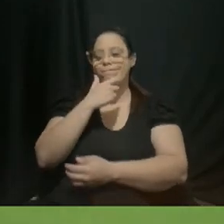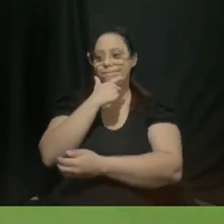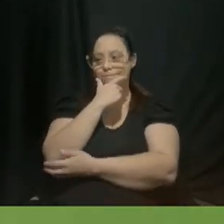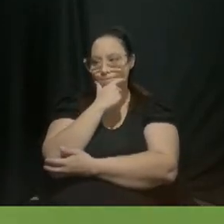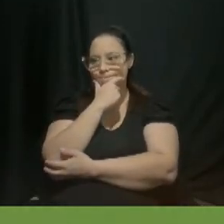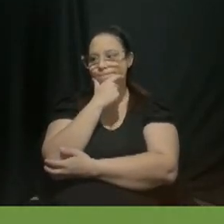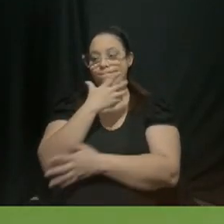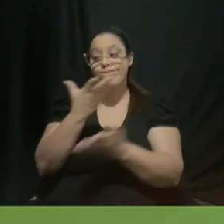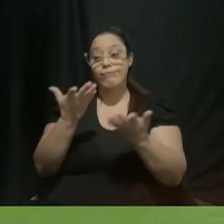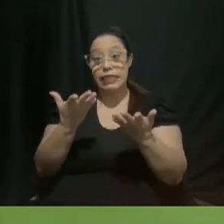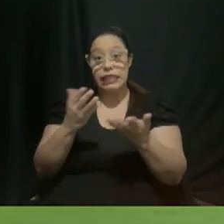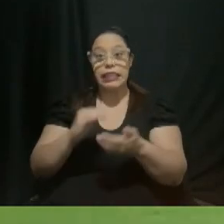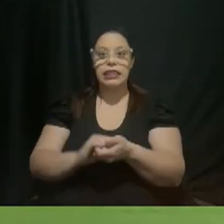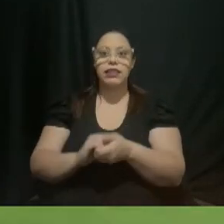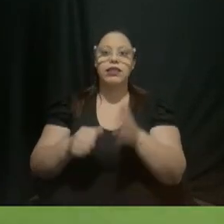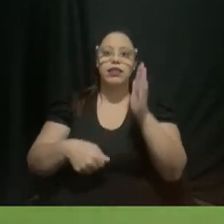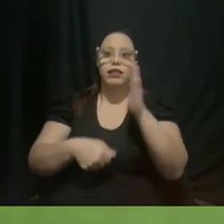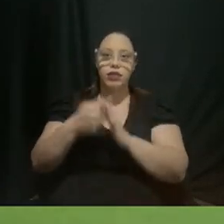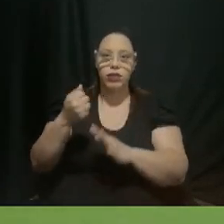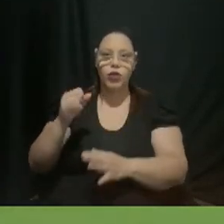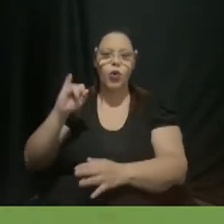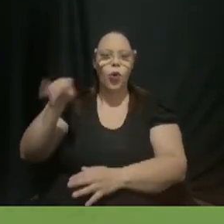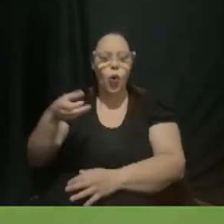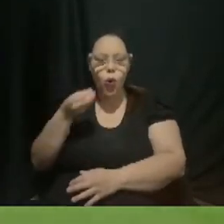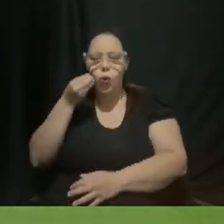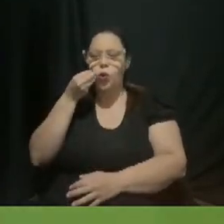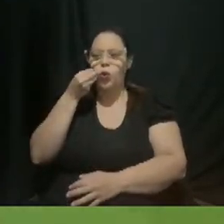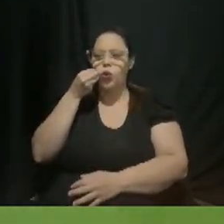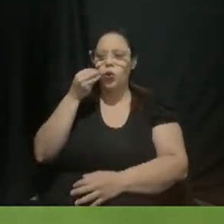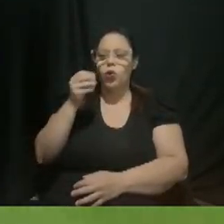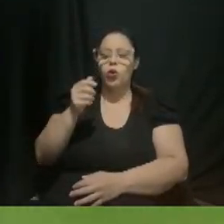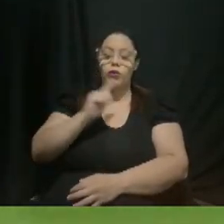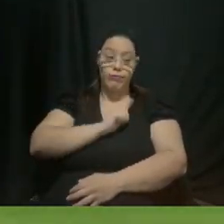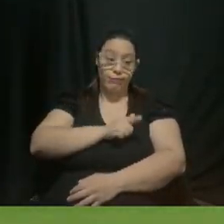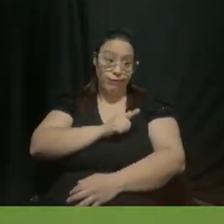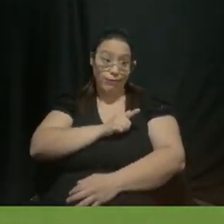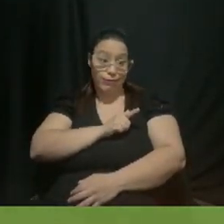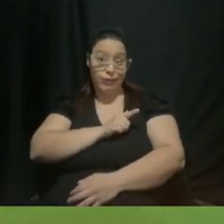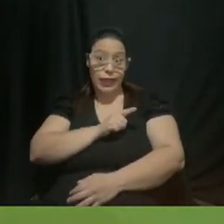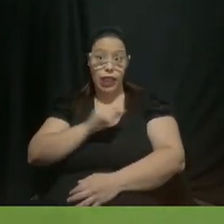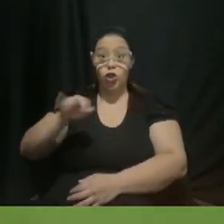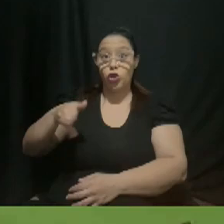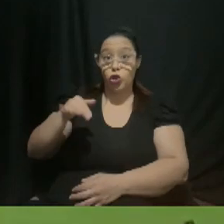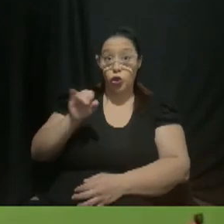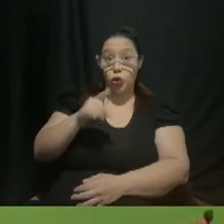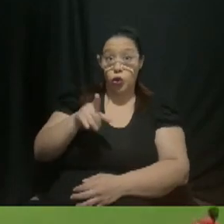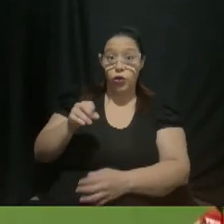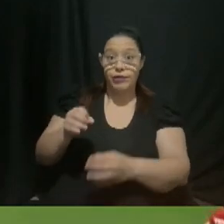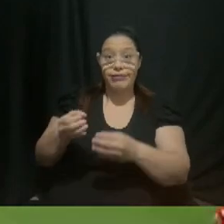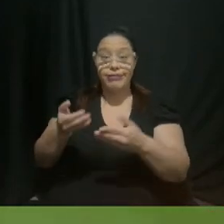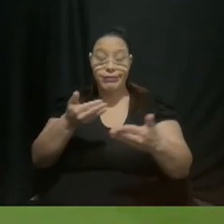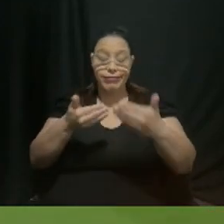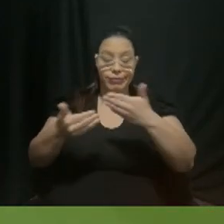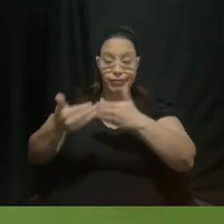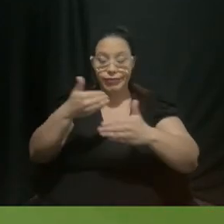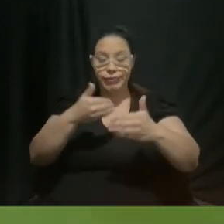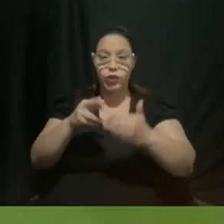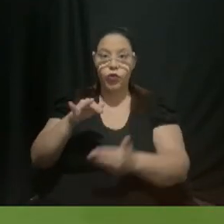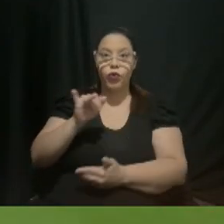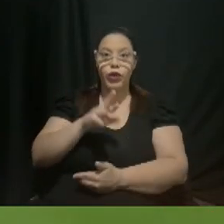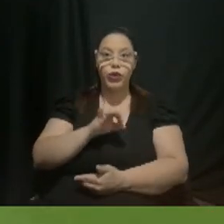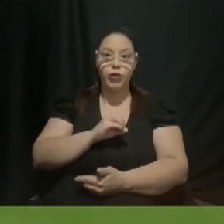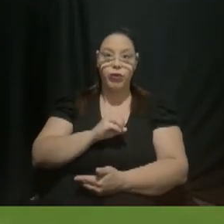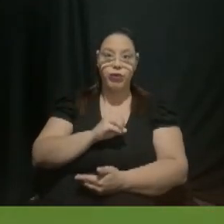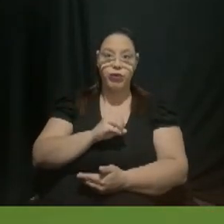A primeira oportunidade foi do Guarani. João Vitor recebeu de Caio Dantas, caminhou e soltou